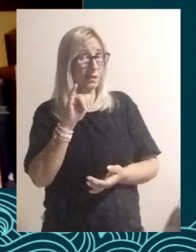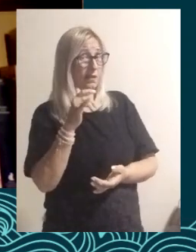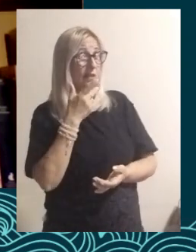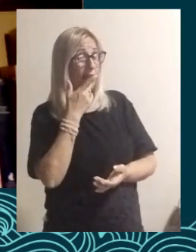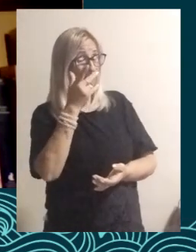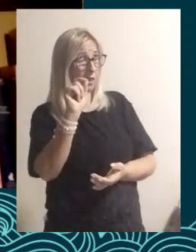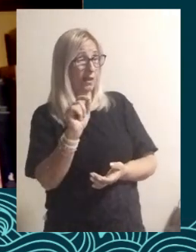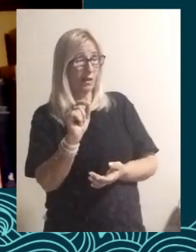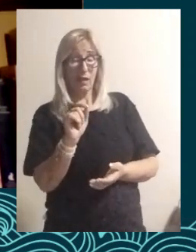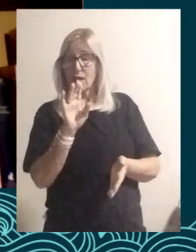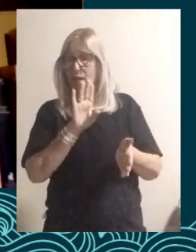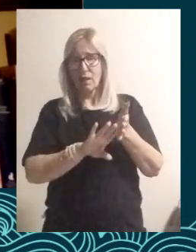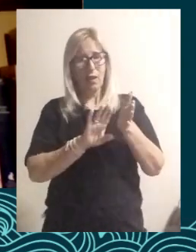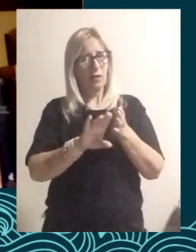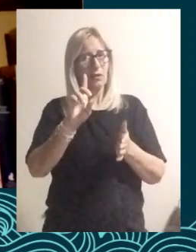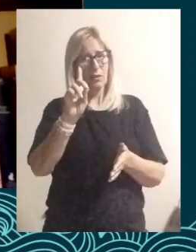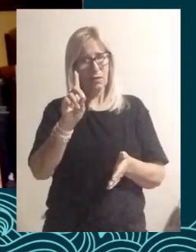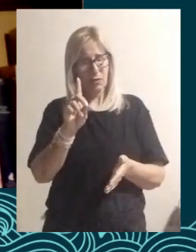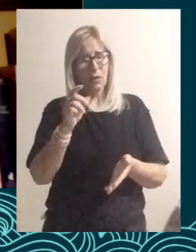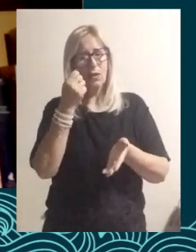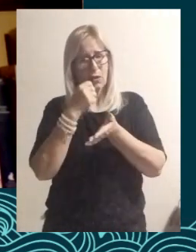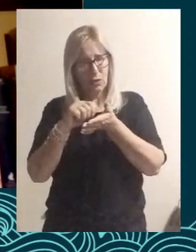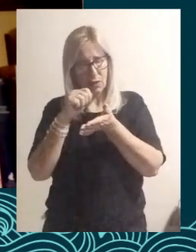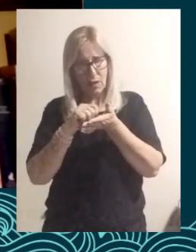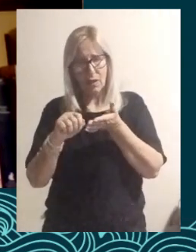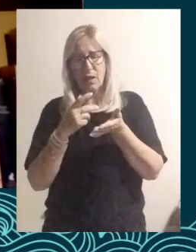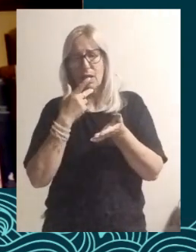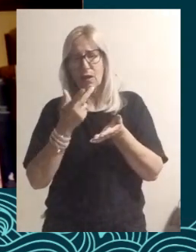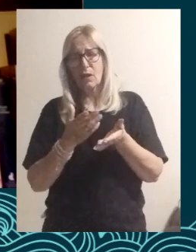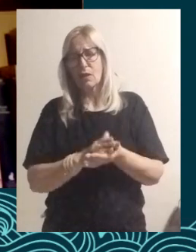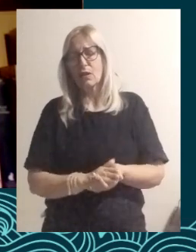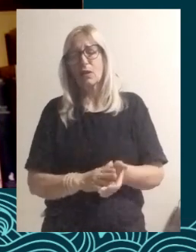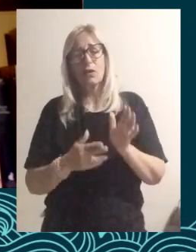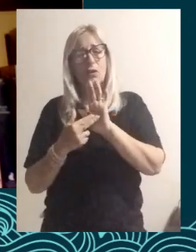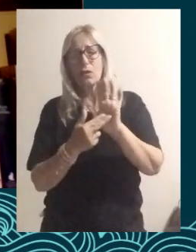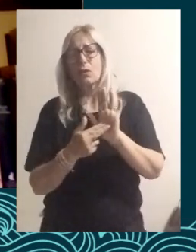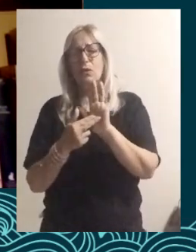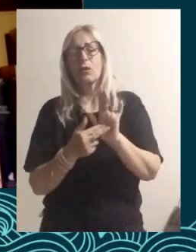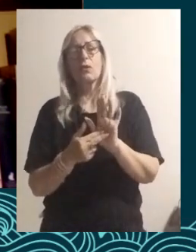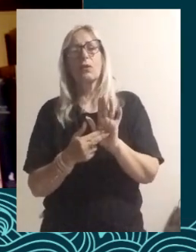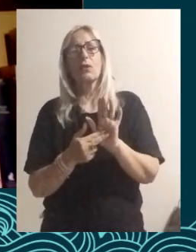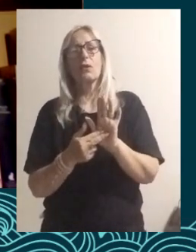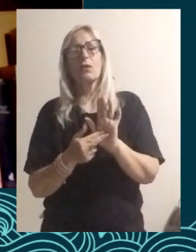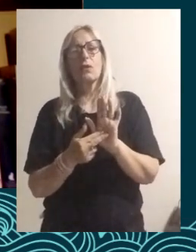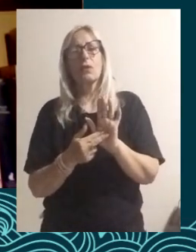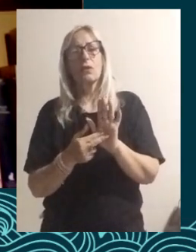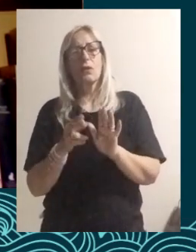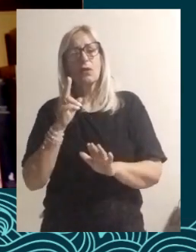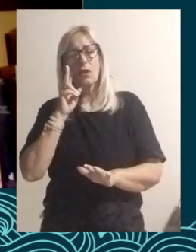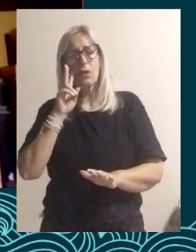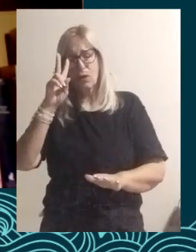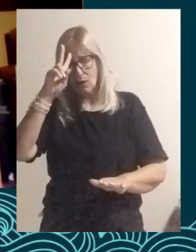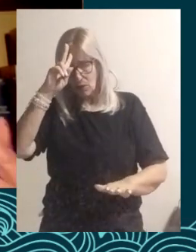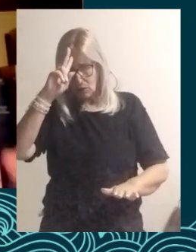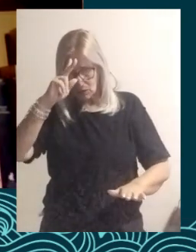mesmo. E ele diz, não tire, porque quando eu escrevo condição inalterada, eu estou mostrando que eu